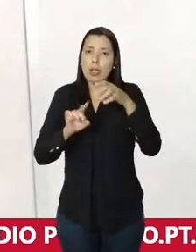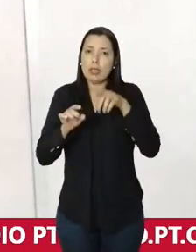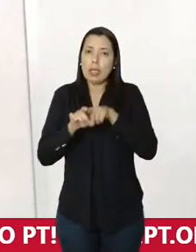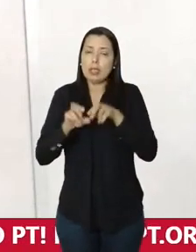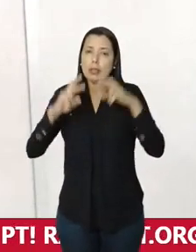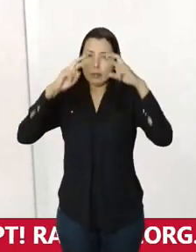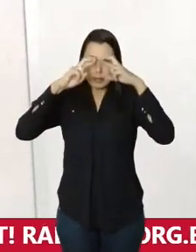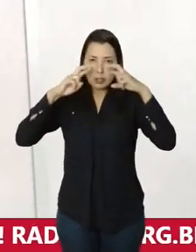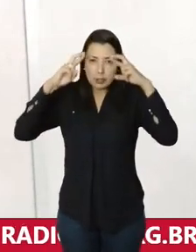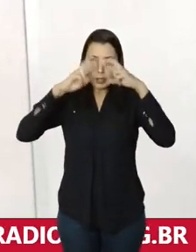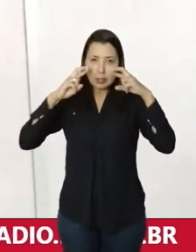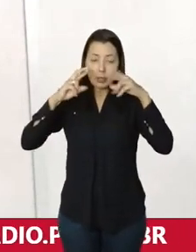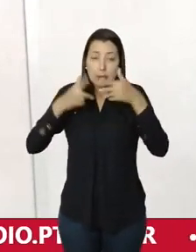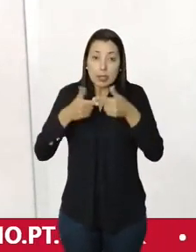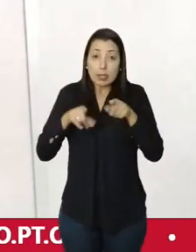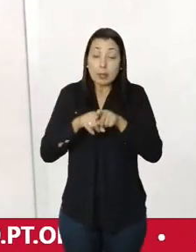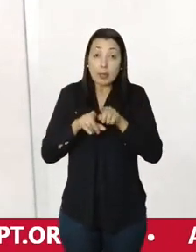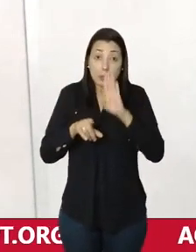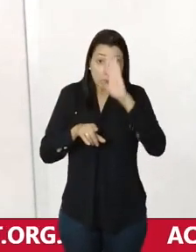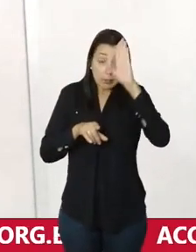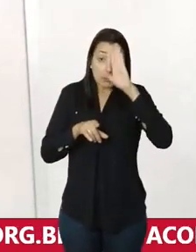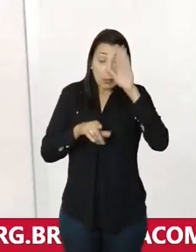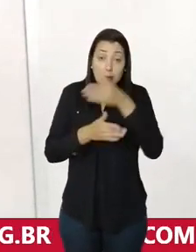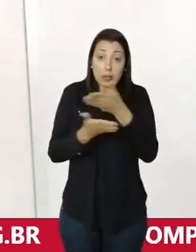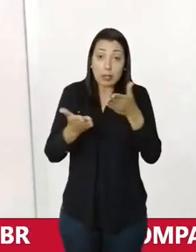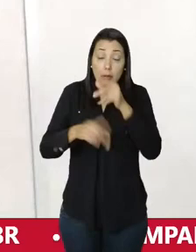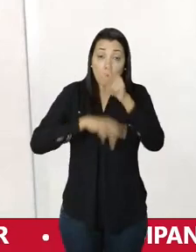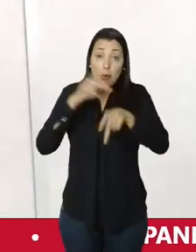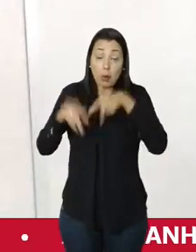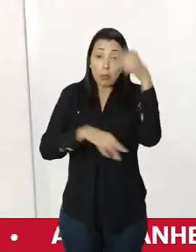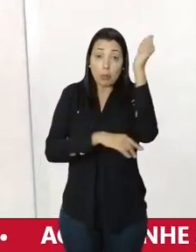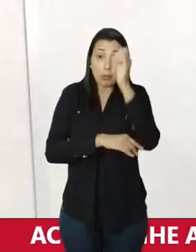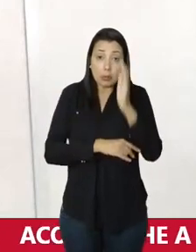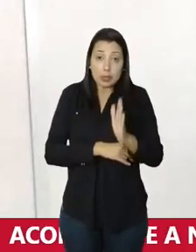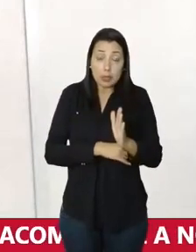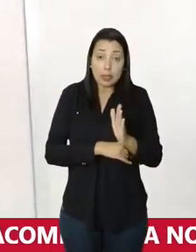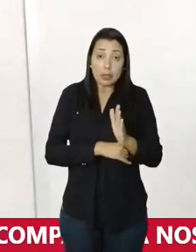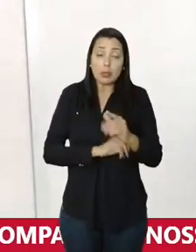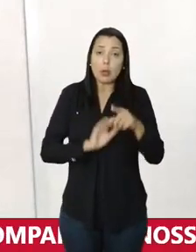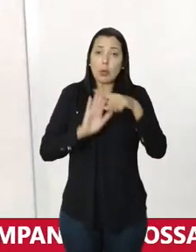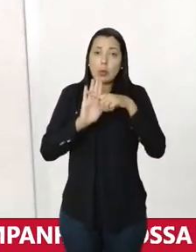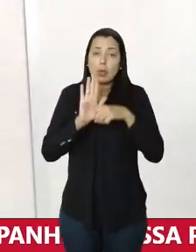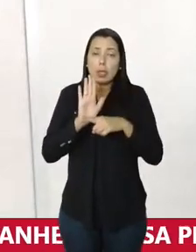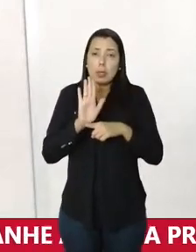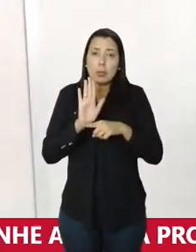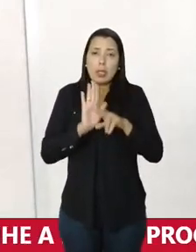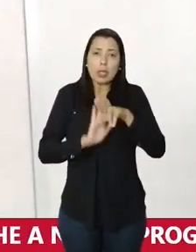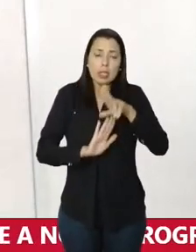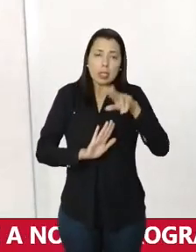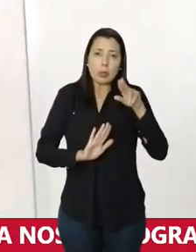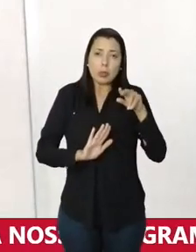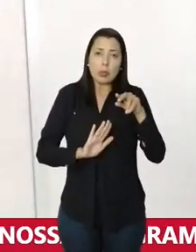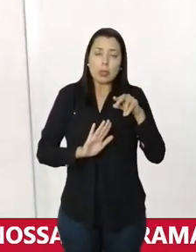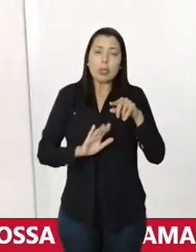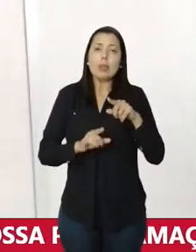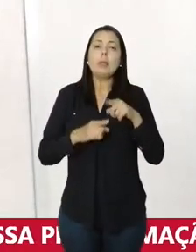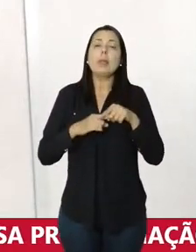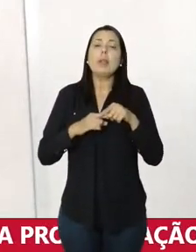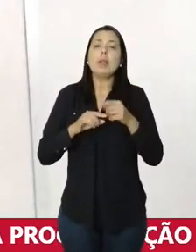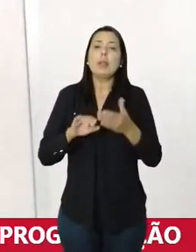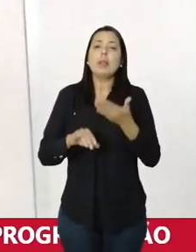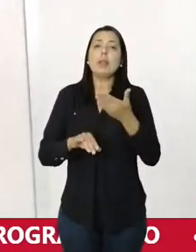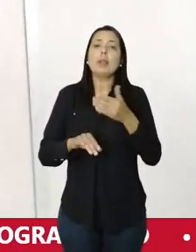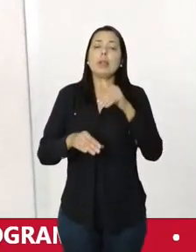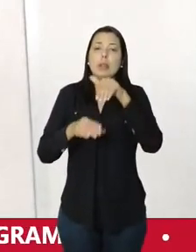em curso e para impor ao povo brasileiro um programa que jamais passaria pelo crivo